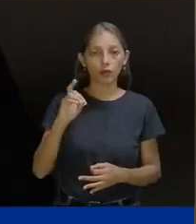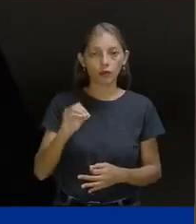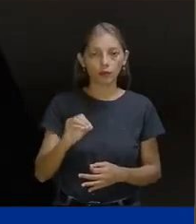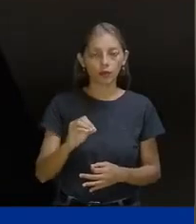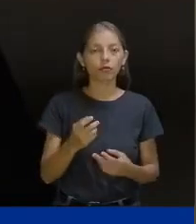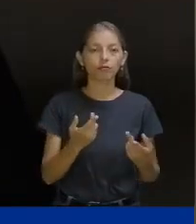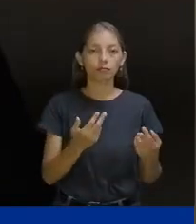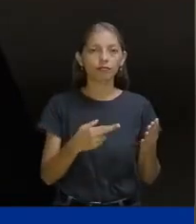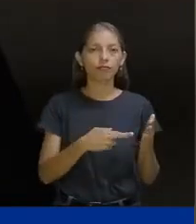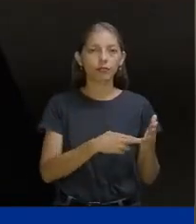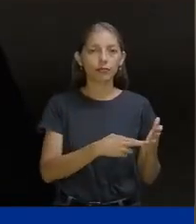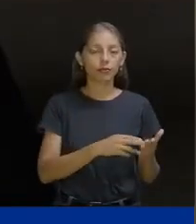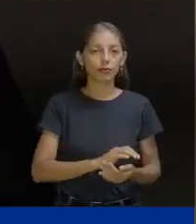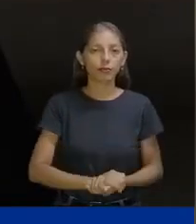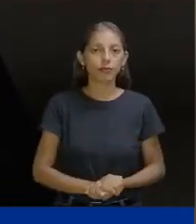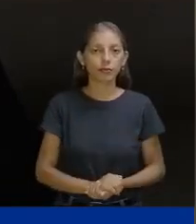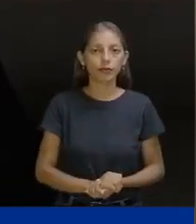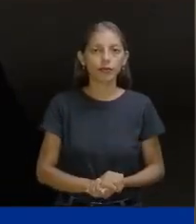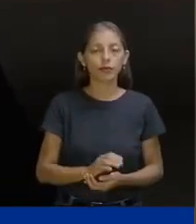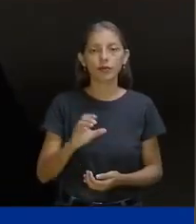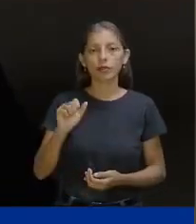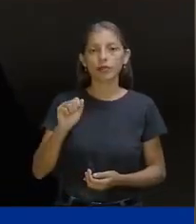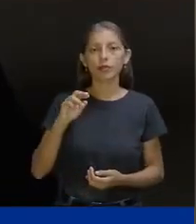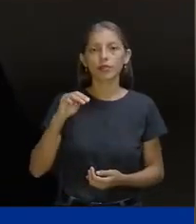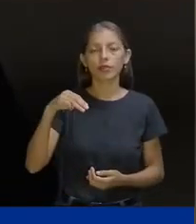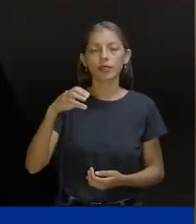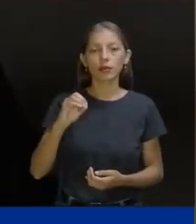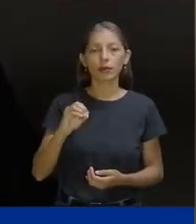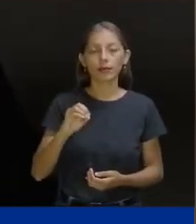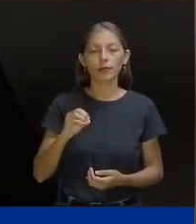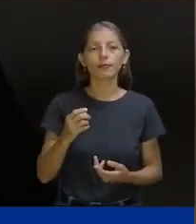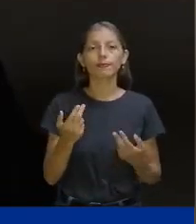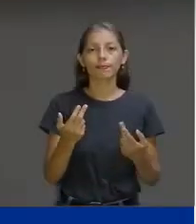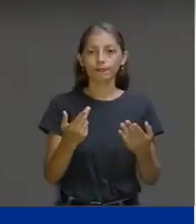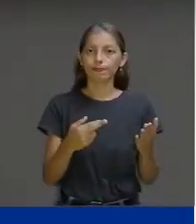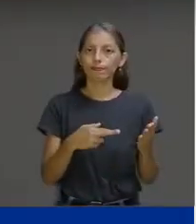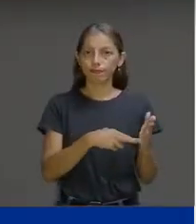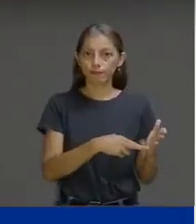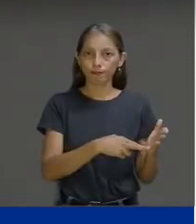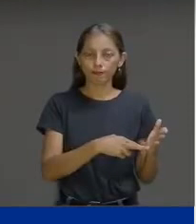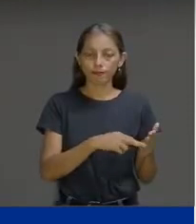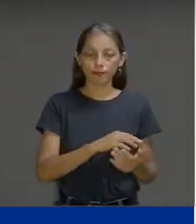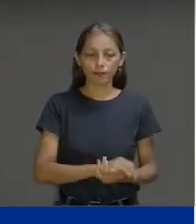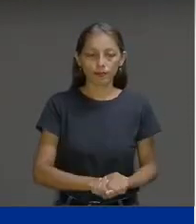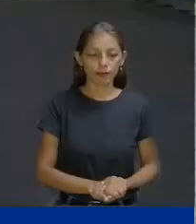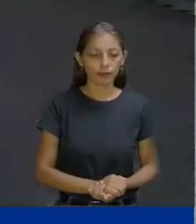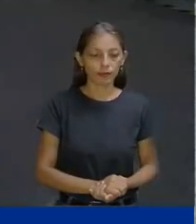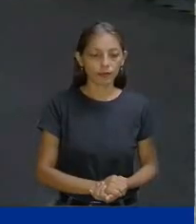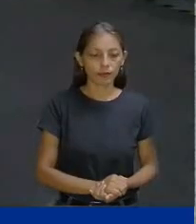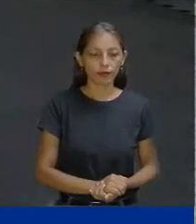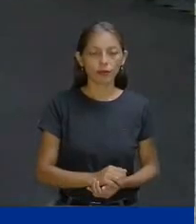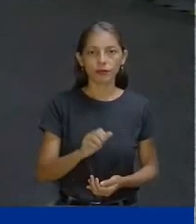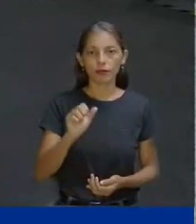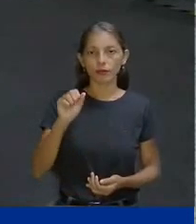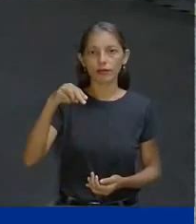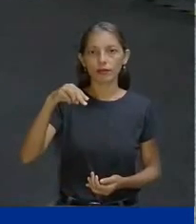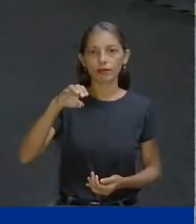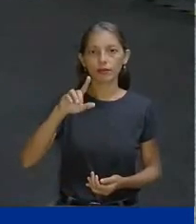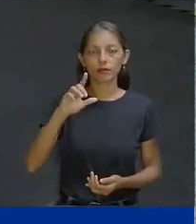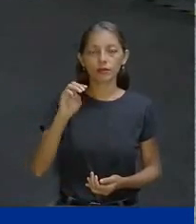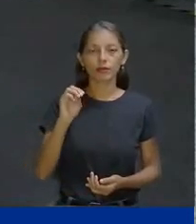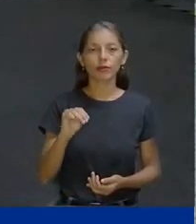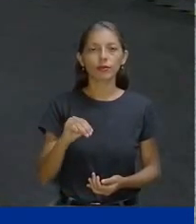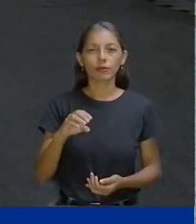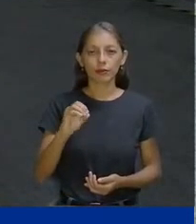Lages. Juiz Carlos Antônio? Também acompanha a relatora, excelência. Juiz Anselmo Gonçalves?